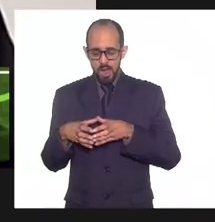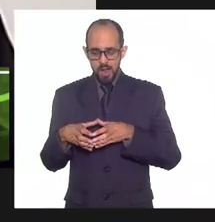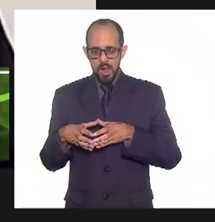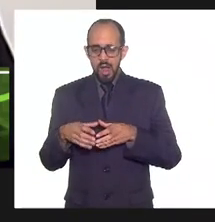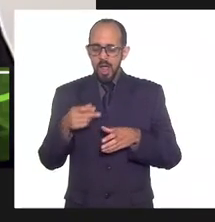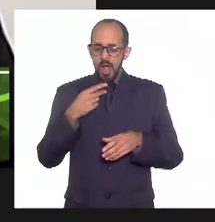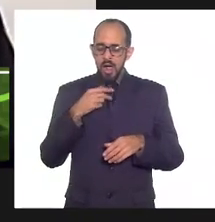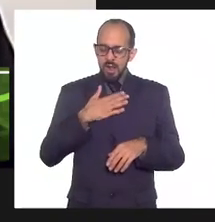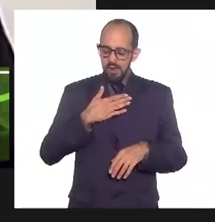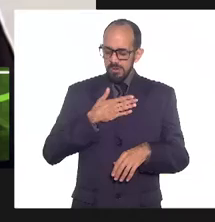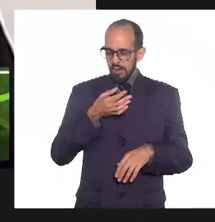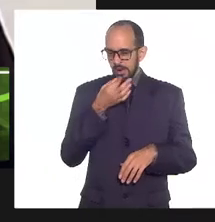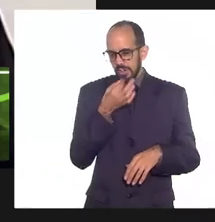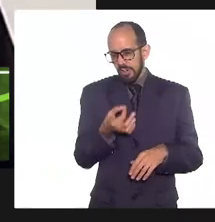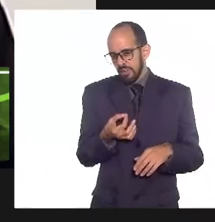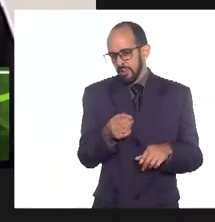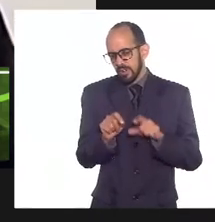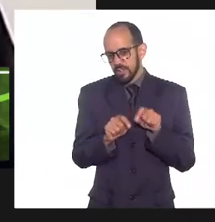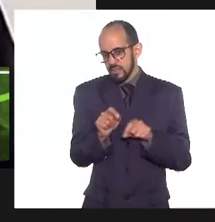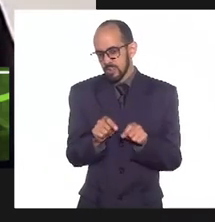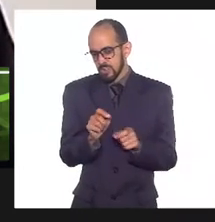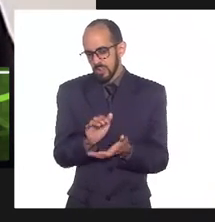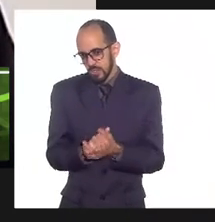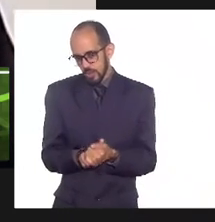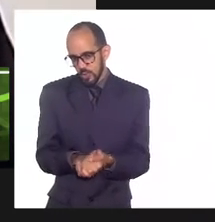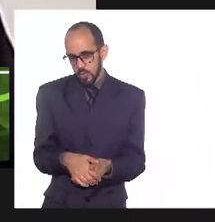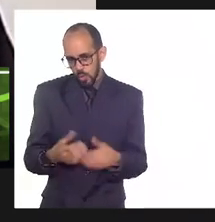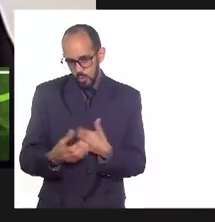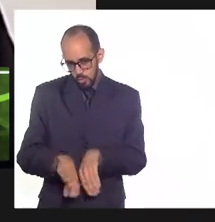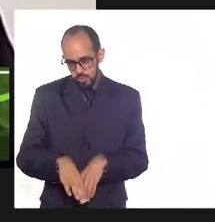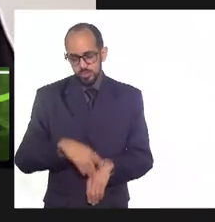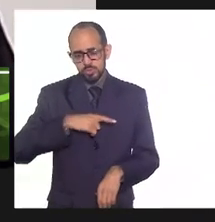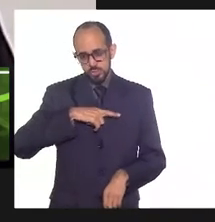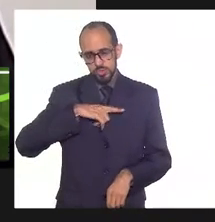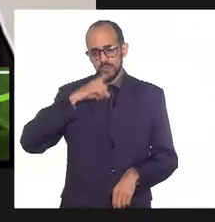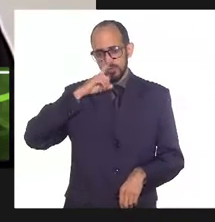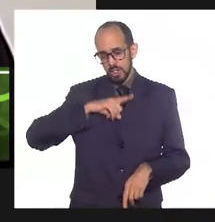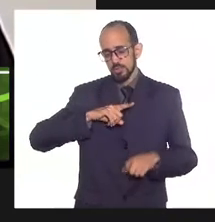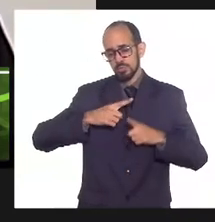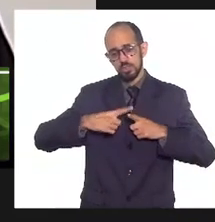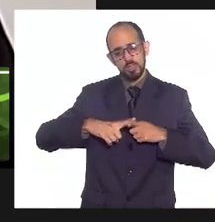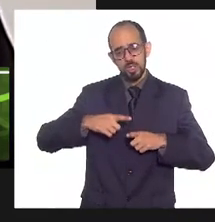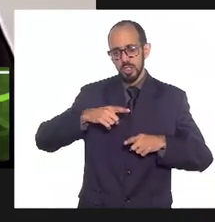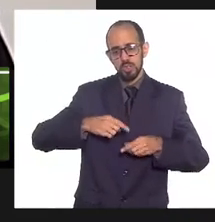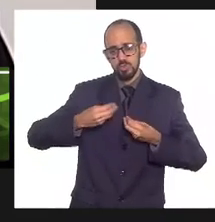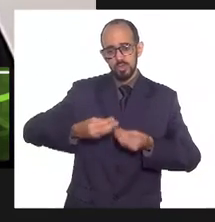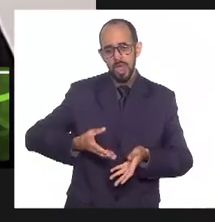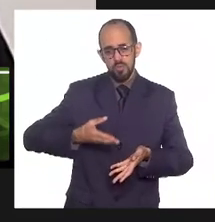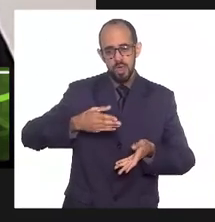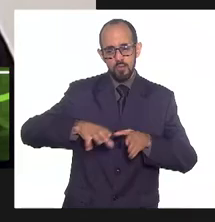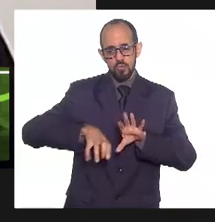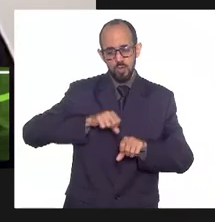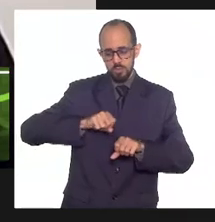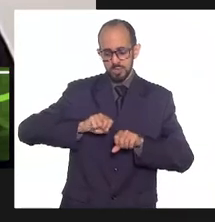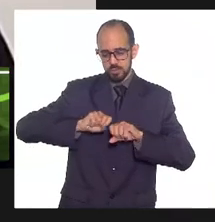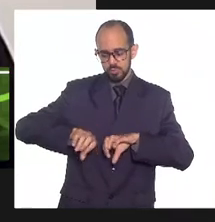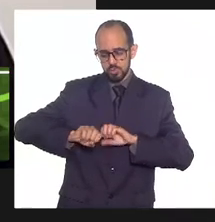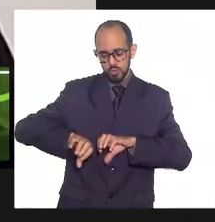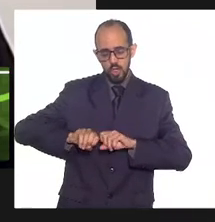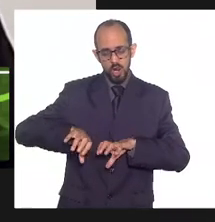concurso em si só ele tinha algumas falhas porque ele não dava formação porque o mestre de